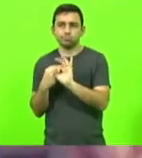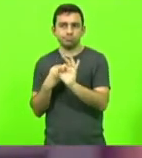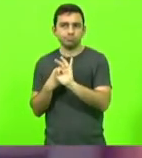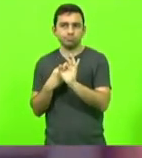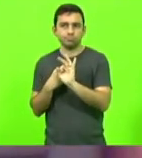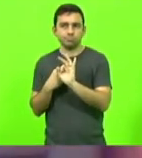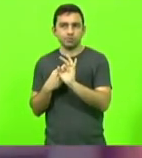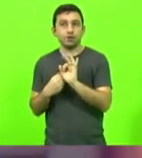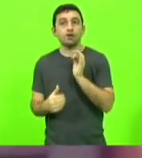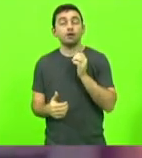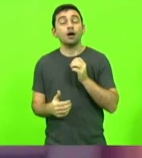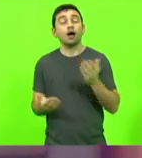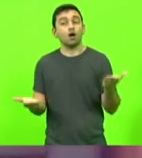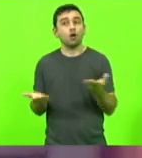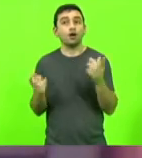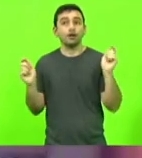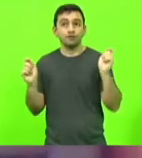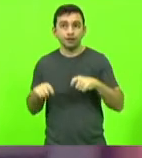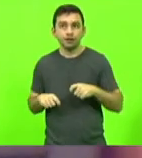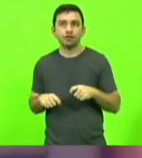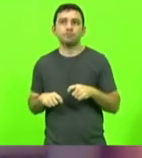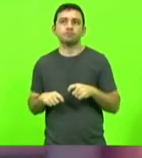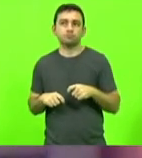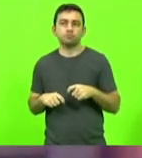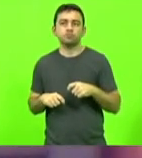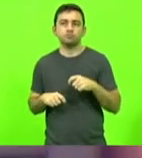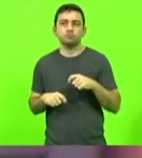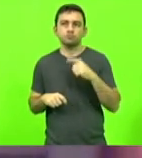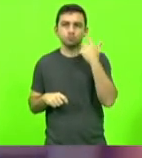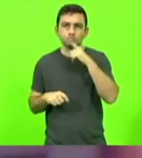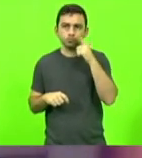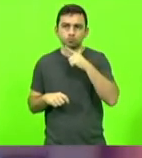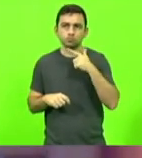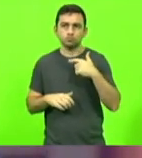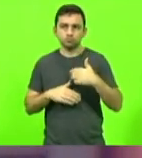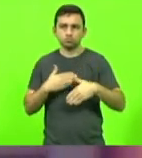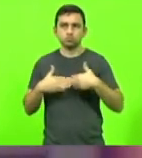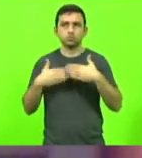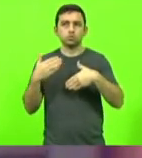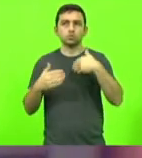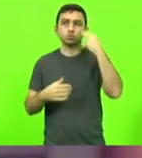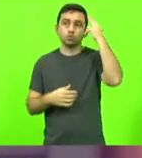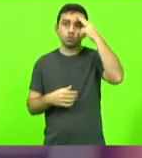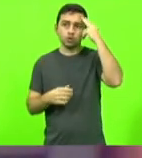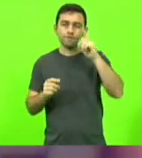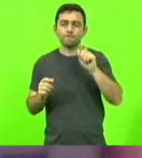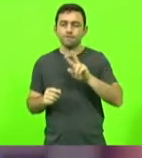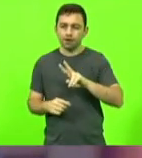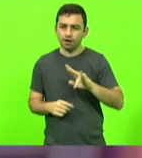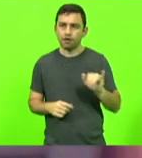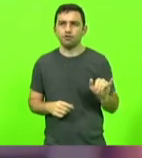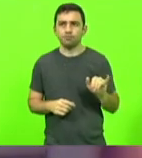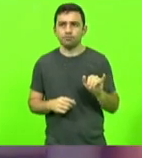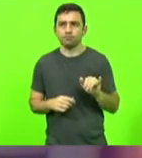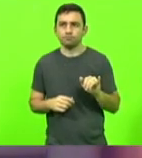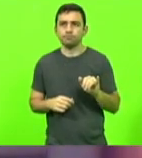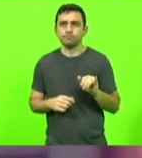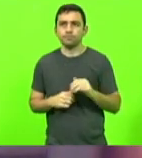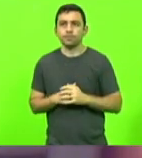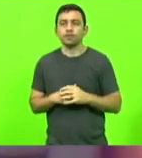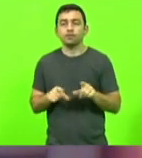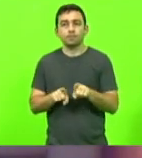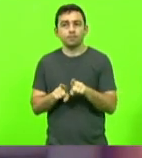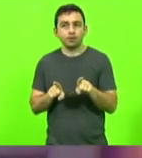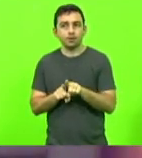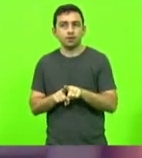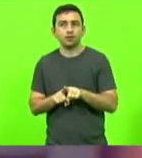a oportunidade de fazer, né, a tão sonhada valorização. E aí eu destaco